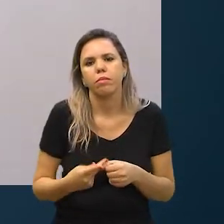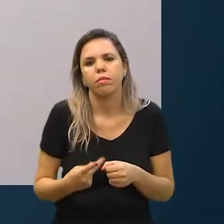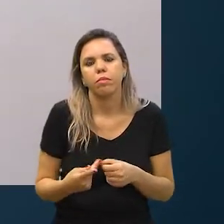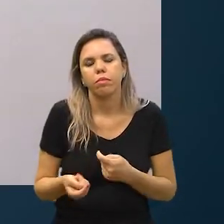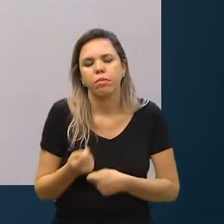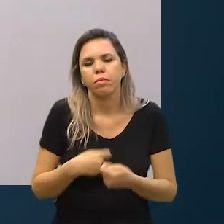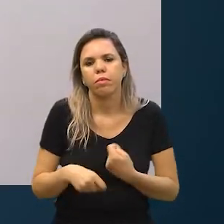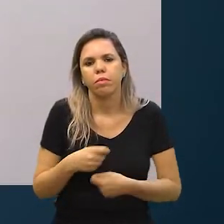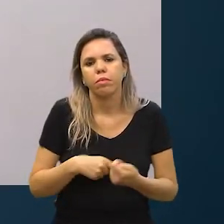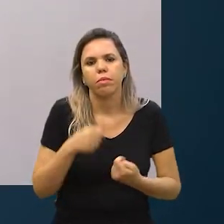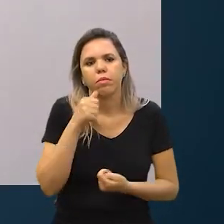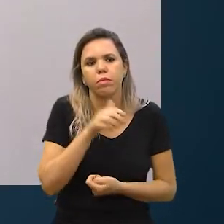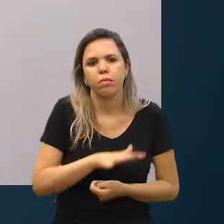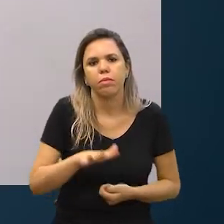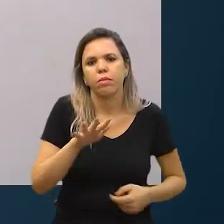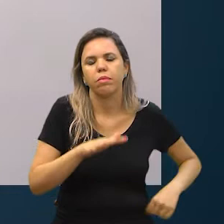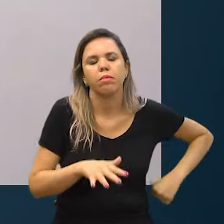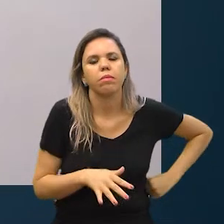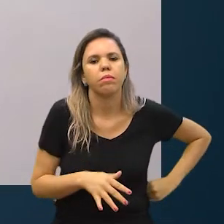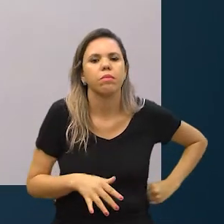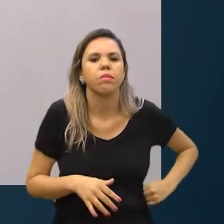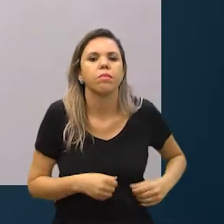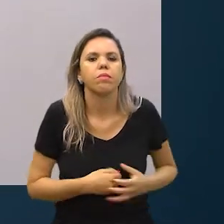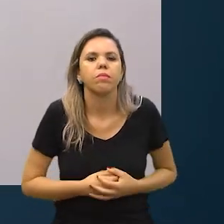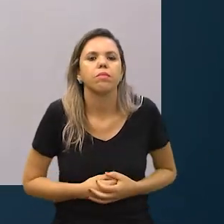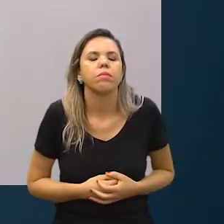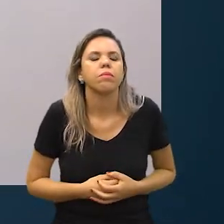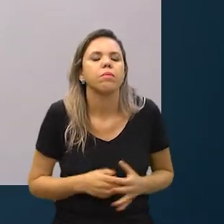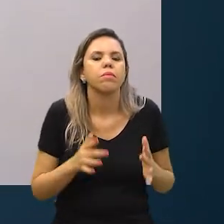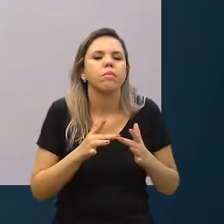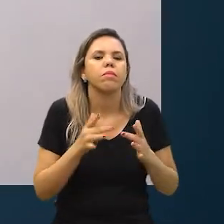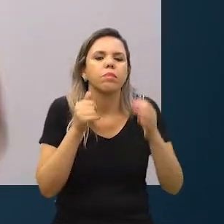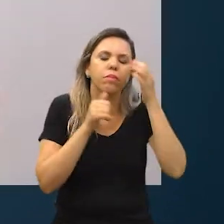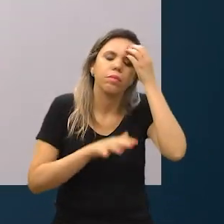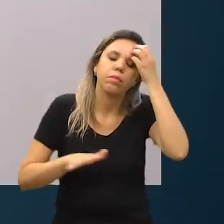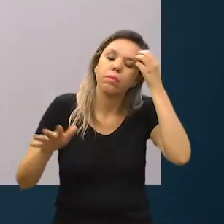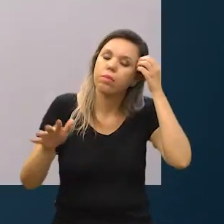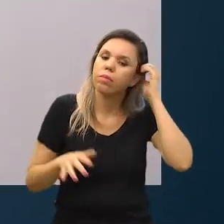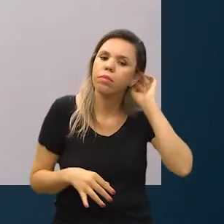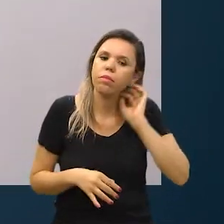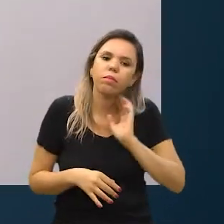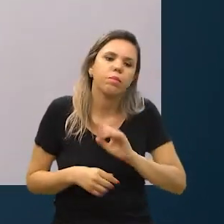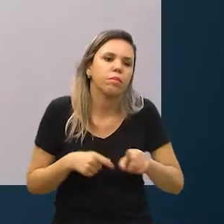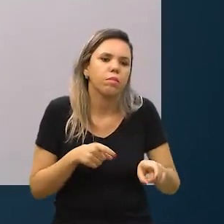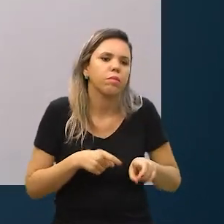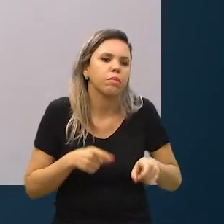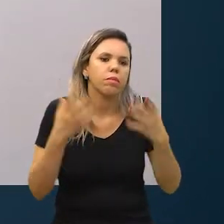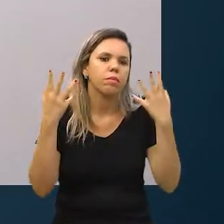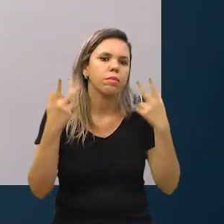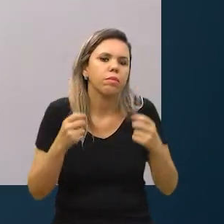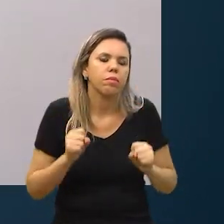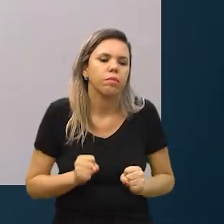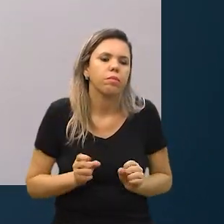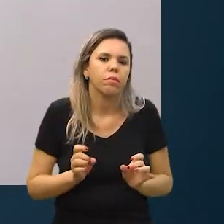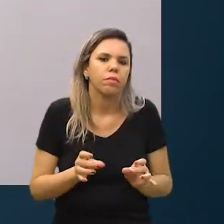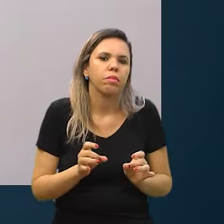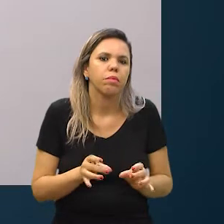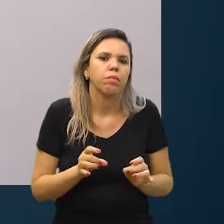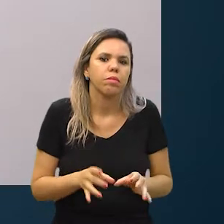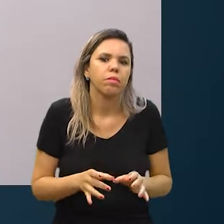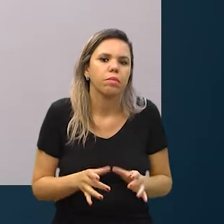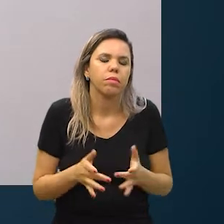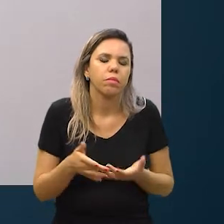esses negócios das mulheres no mercado, né? Conecta as mulheres com o mercado do agro para que elas possam vender e